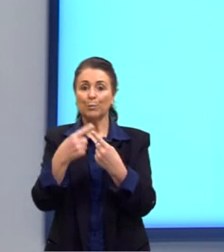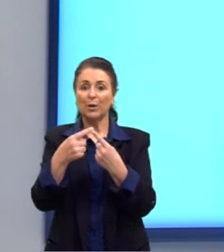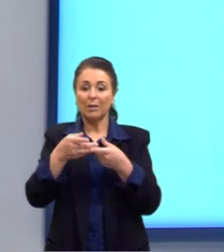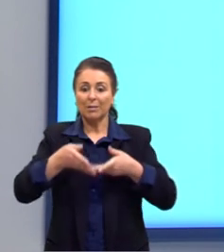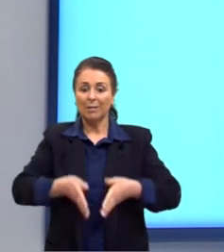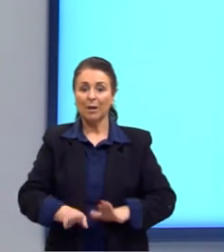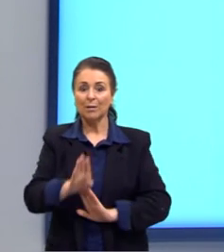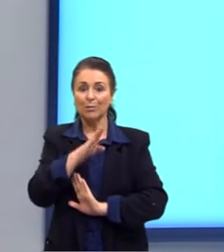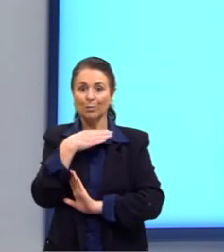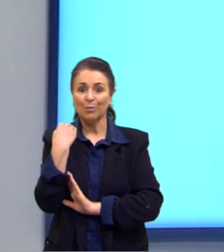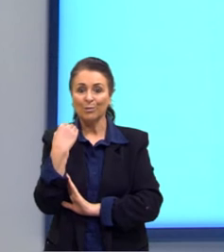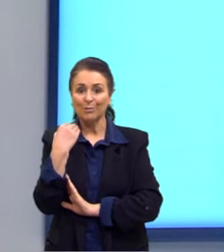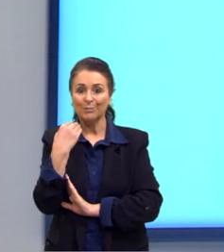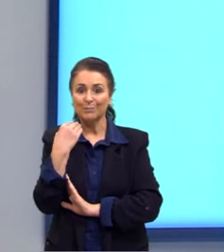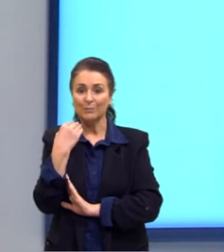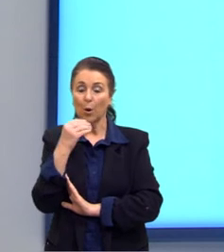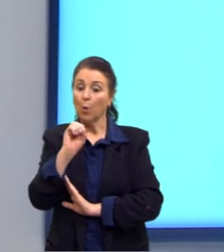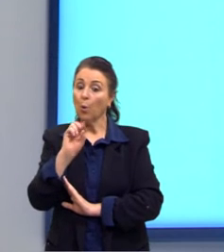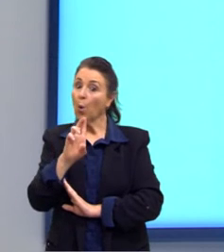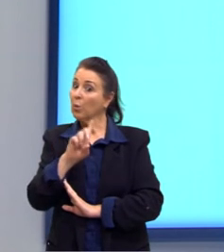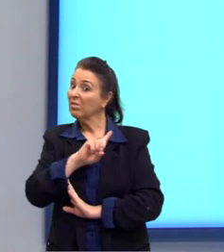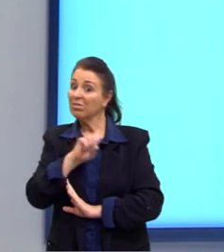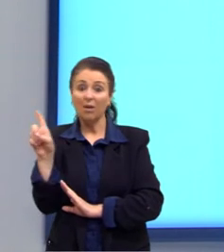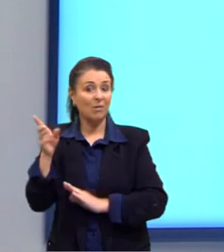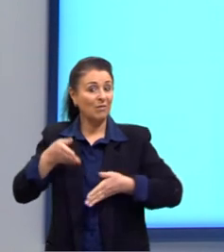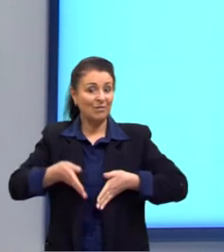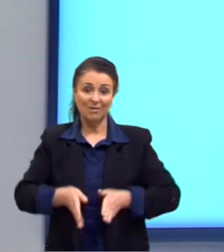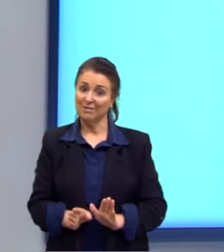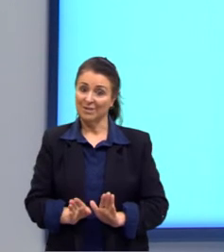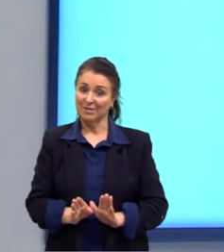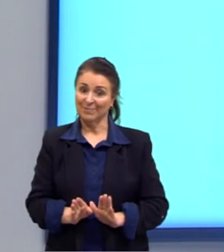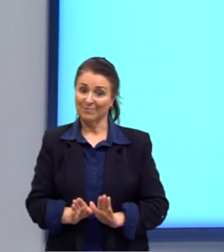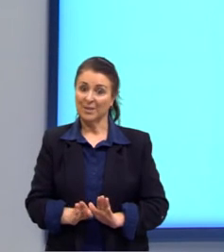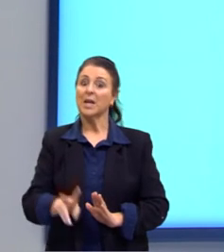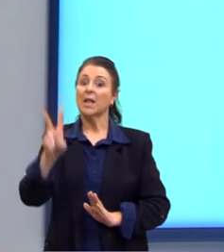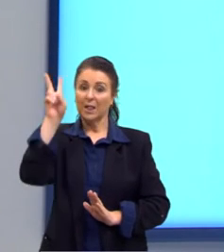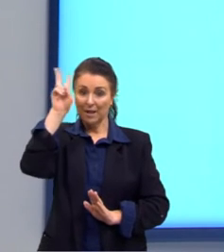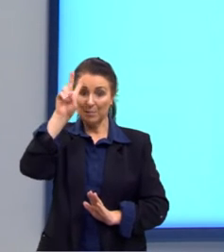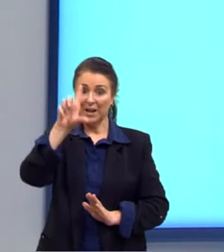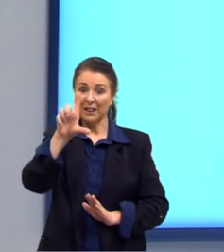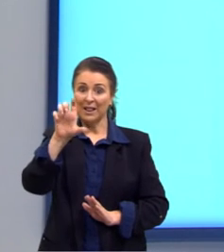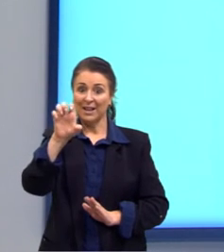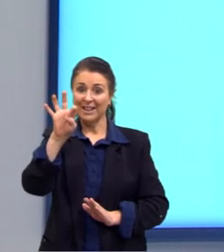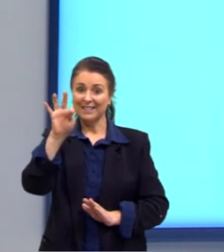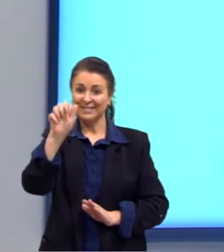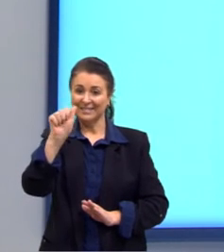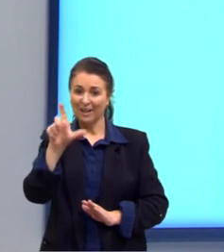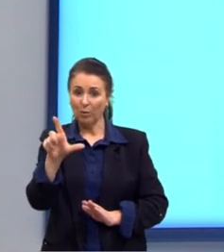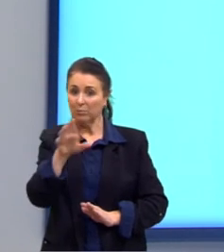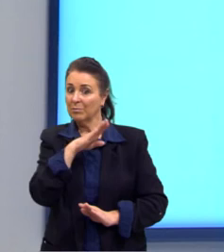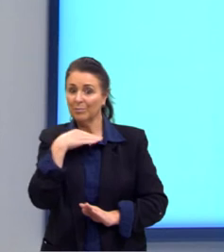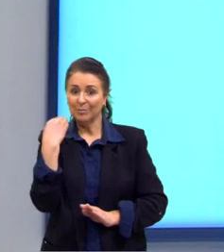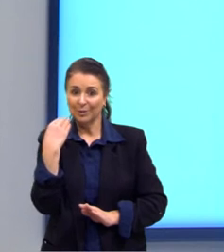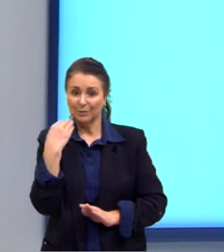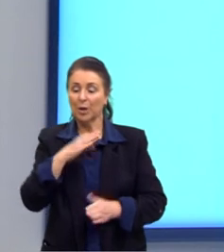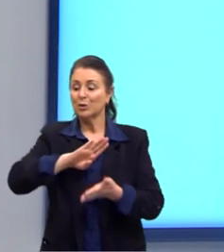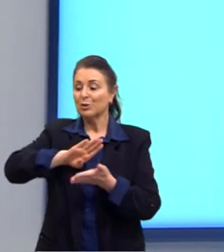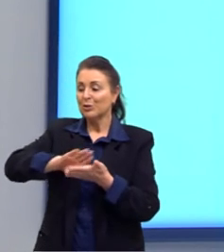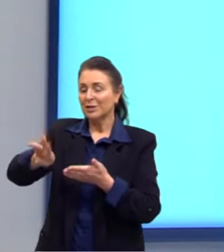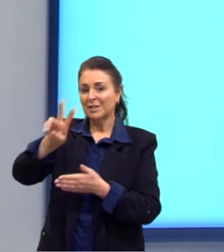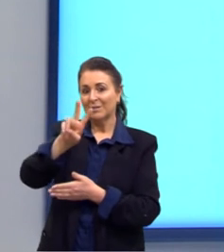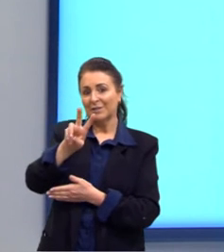lá questão tá falando que é letal esse Gene então a gente exclui aqui esses 25